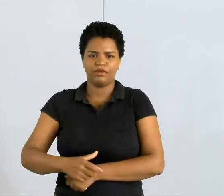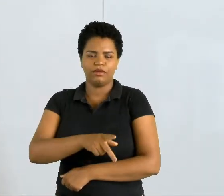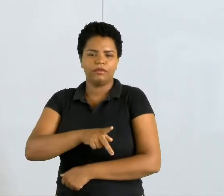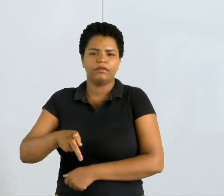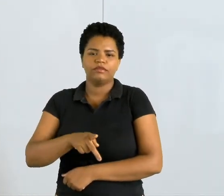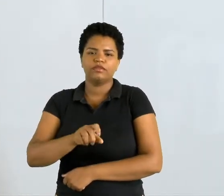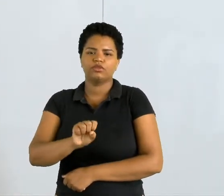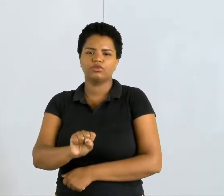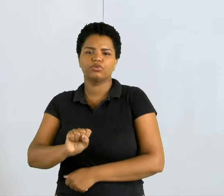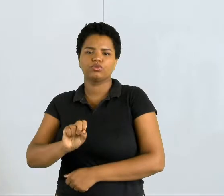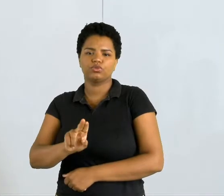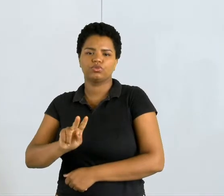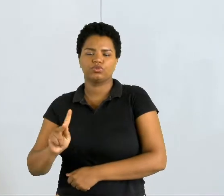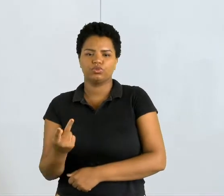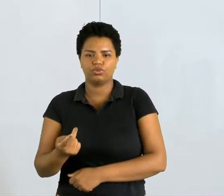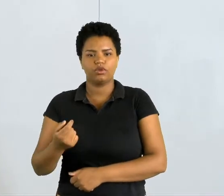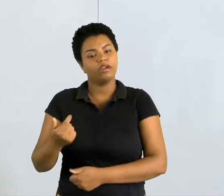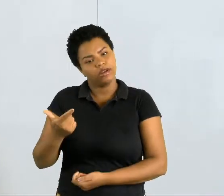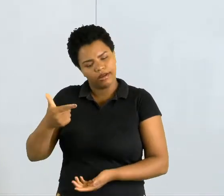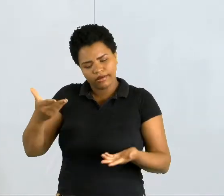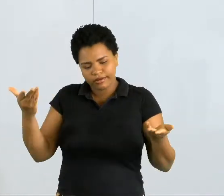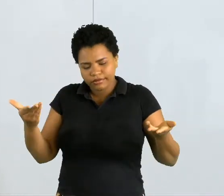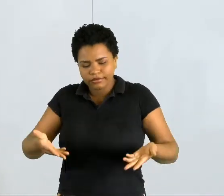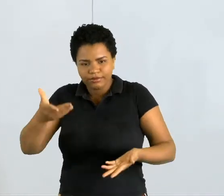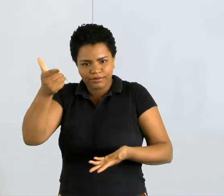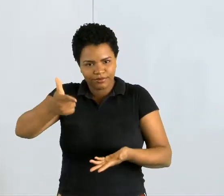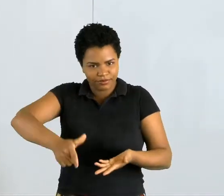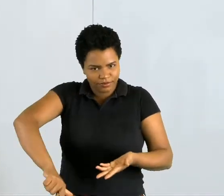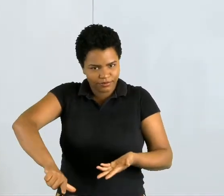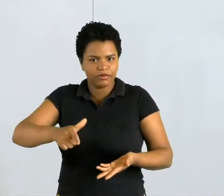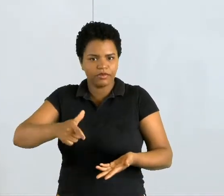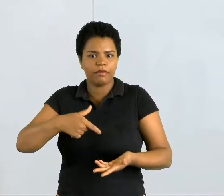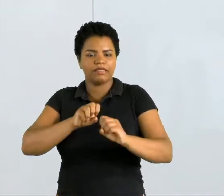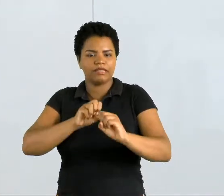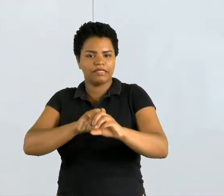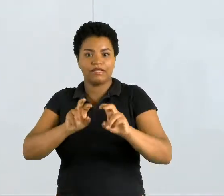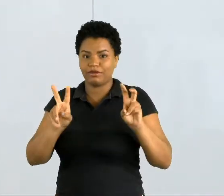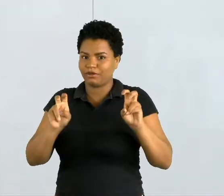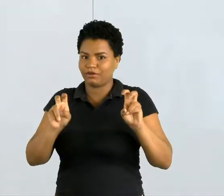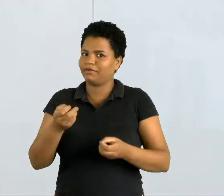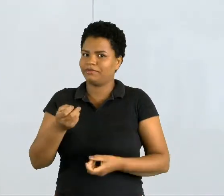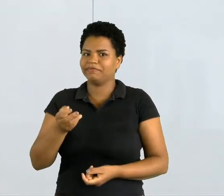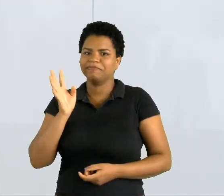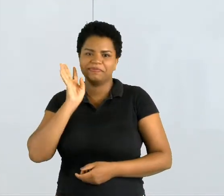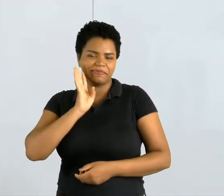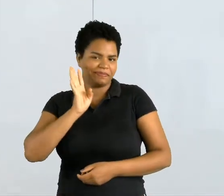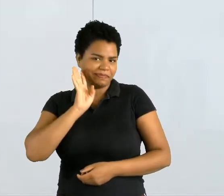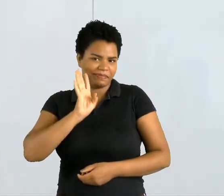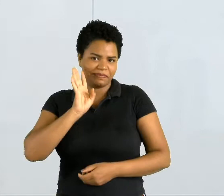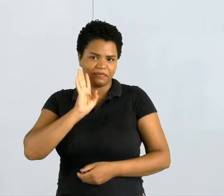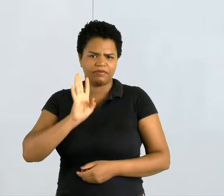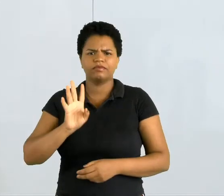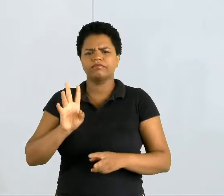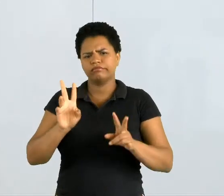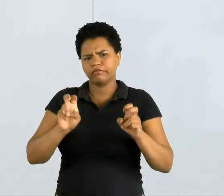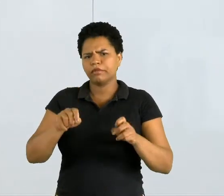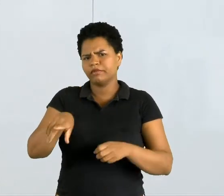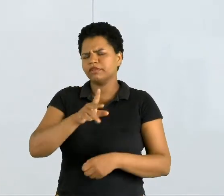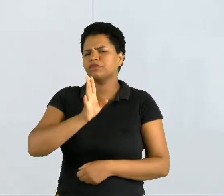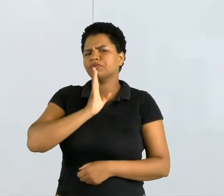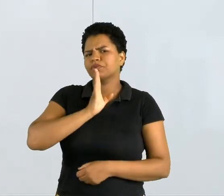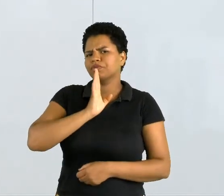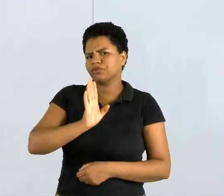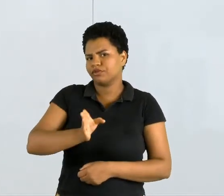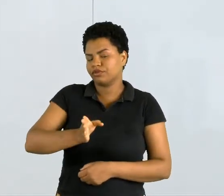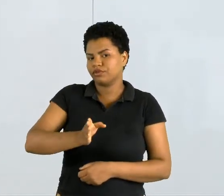teacher Sumarinho. Estamos aqui mais uma vez para trabalhar hoje um assunto muito bacana, um assunto que é já conhecido de vocês,